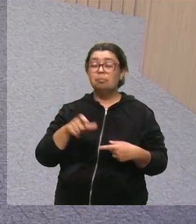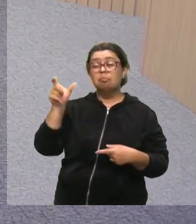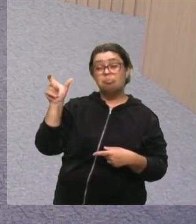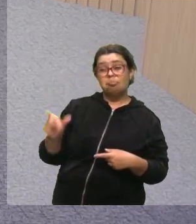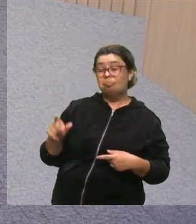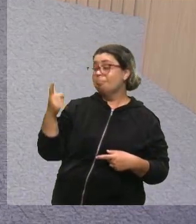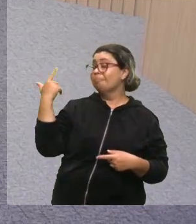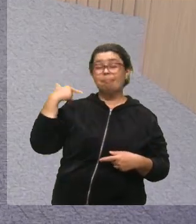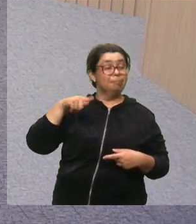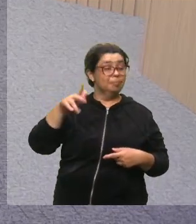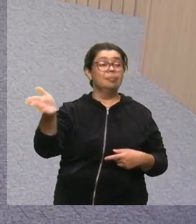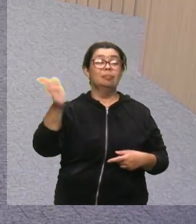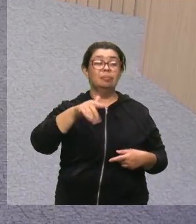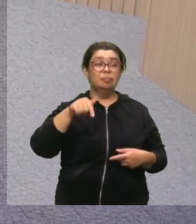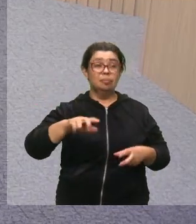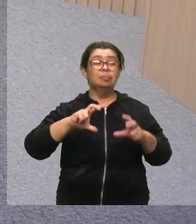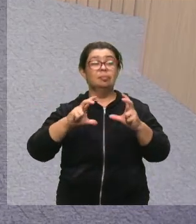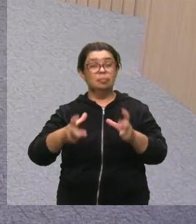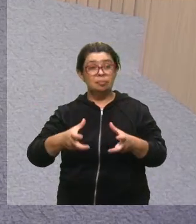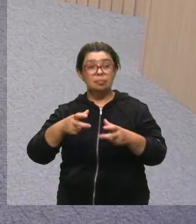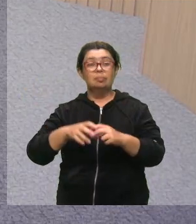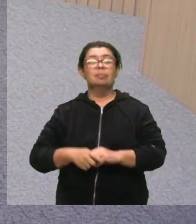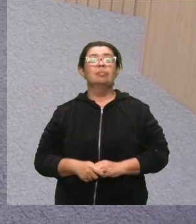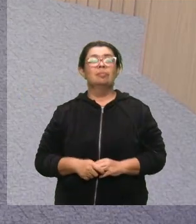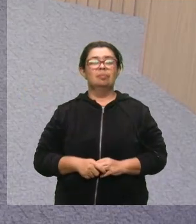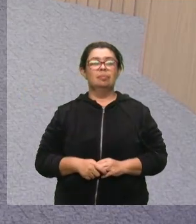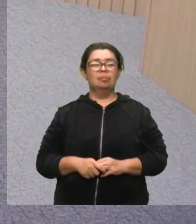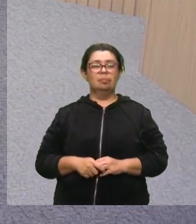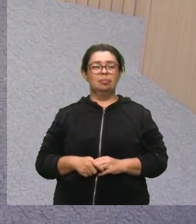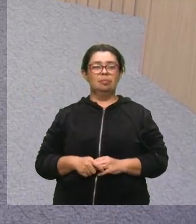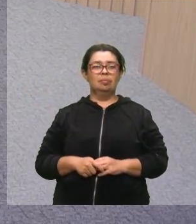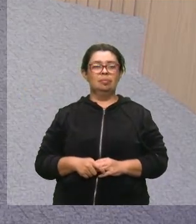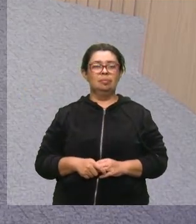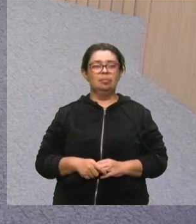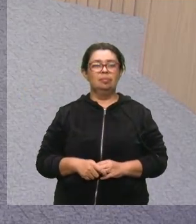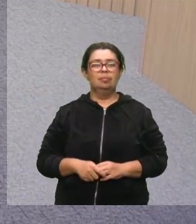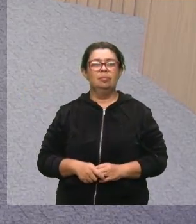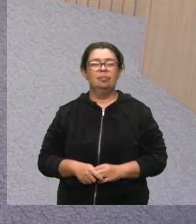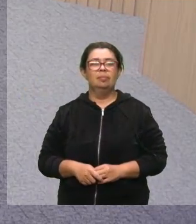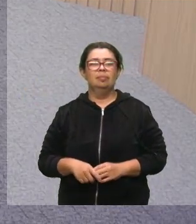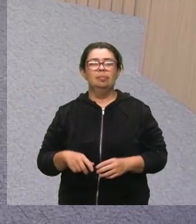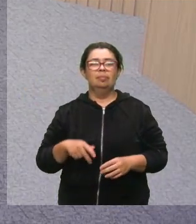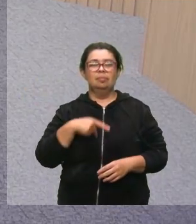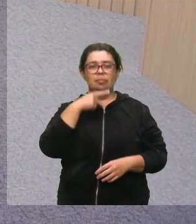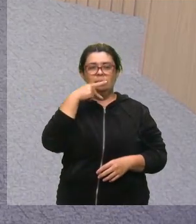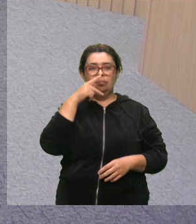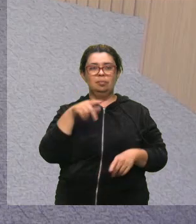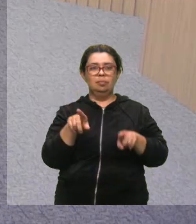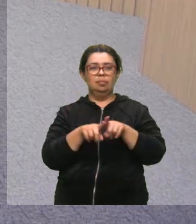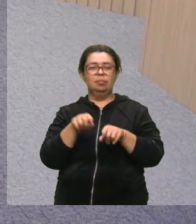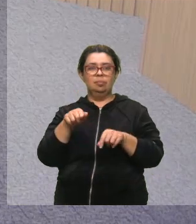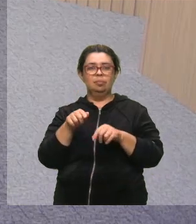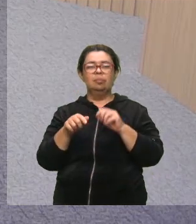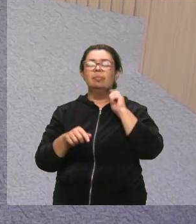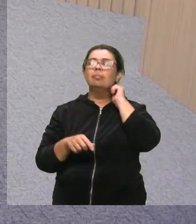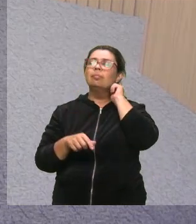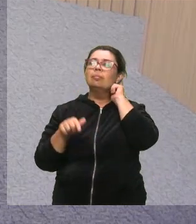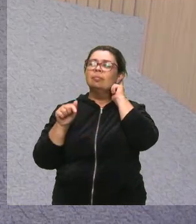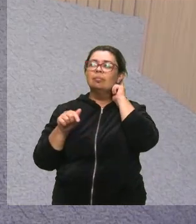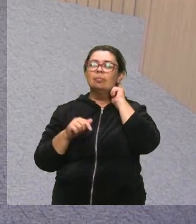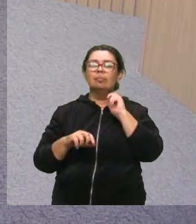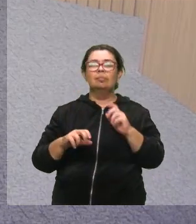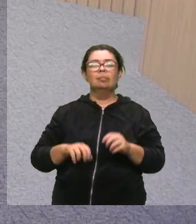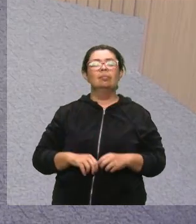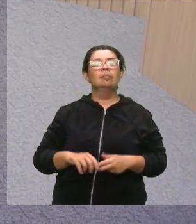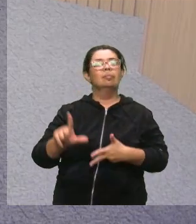Câmara Municipal, não tem condição de estar fazendo esse posicionamento que você fez aqui agora. Então, saiba que aqui no